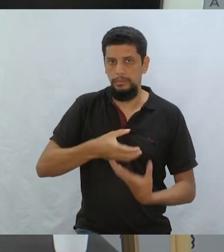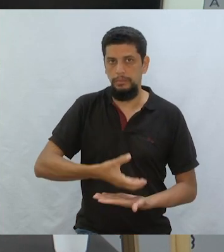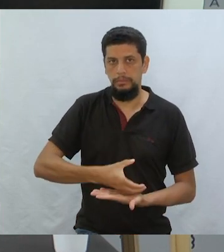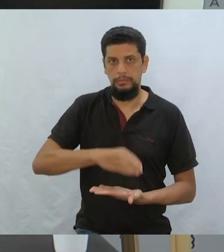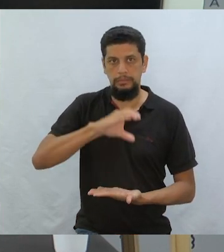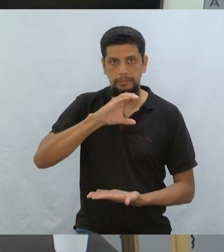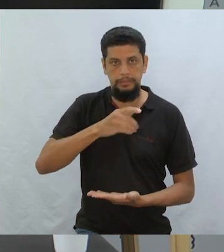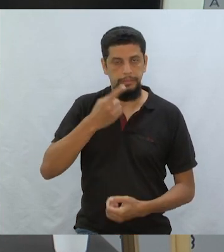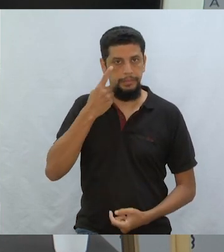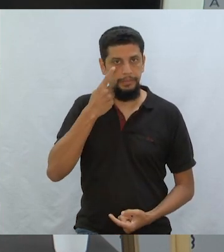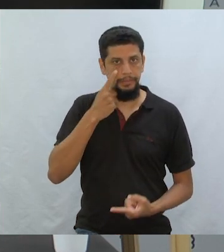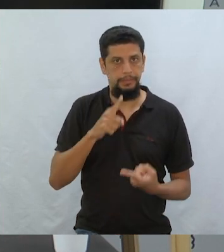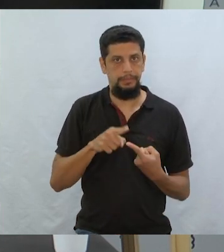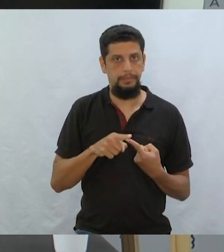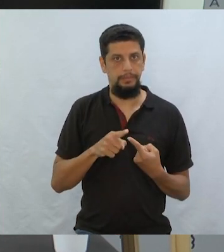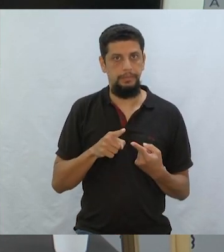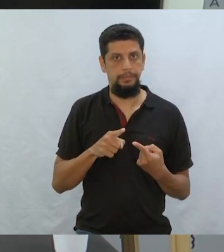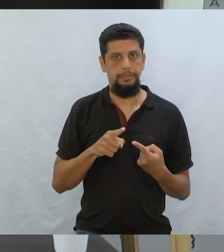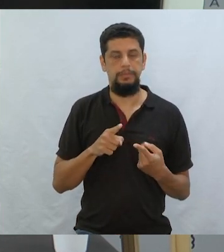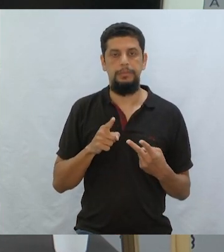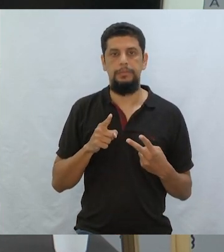Um.